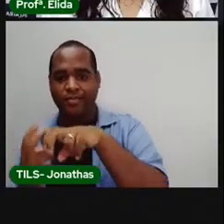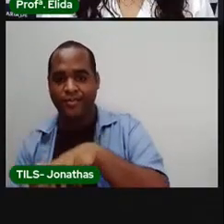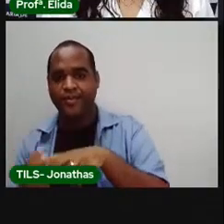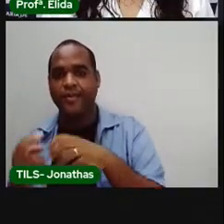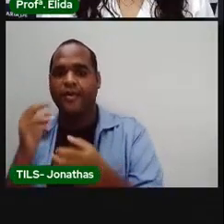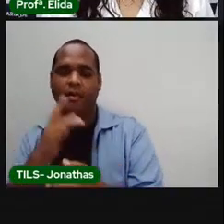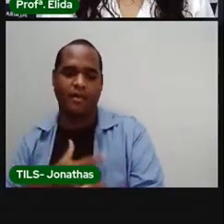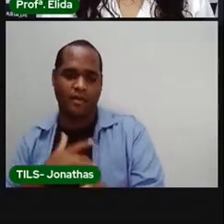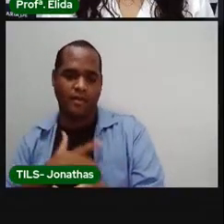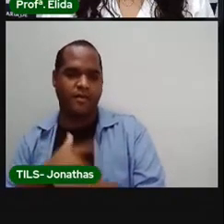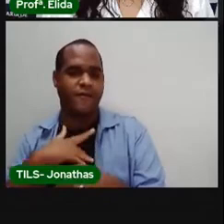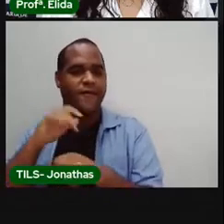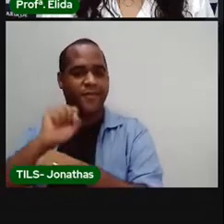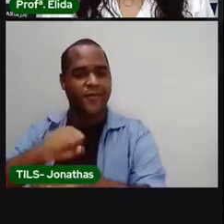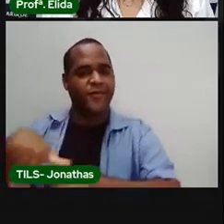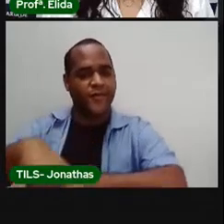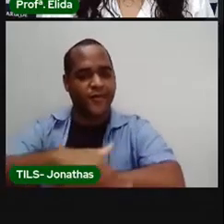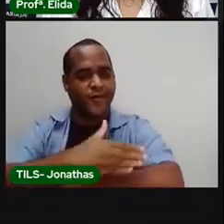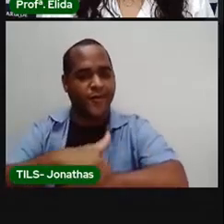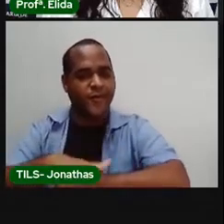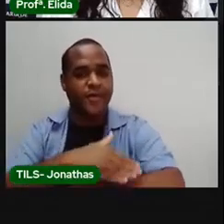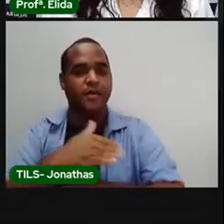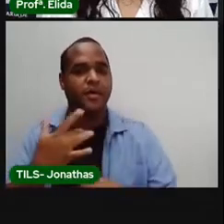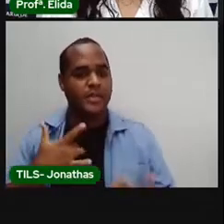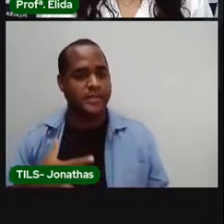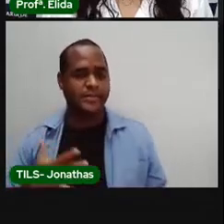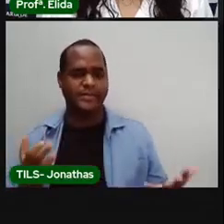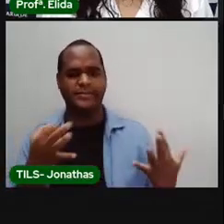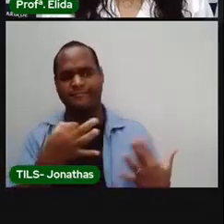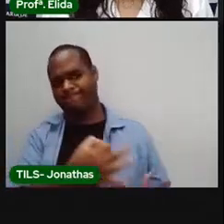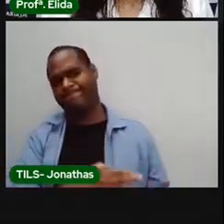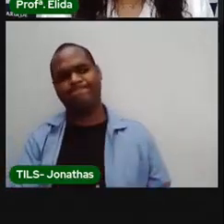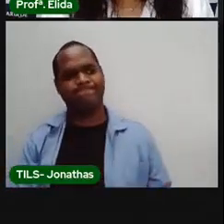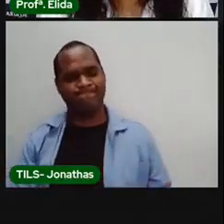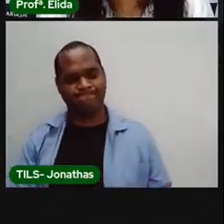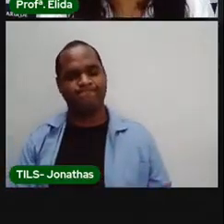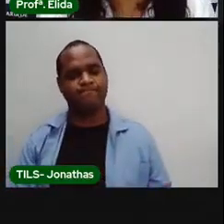cadeira espatifou, coitada da Maria, foi parar no escorredor, mas que horror.